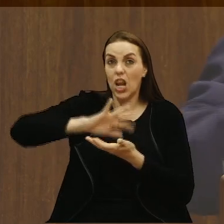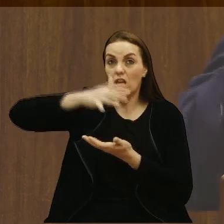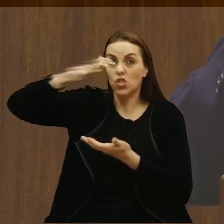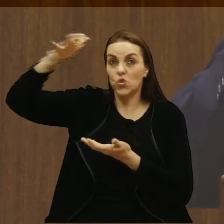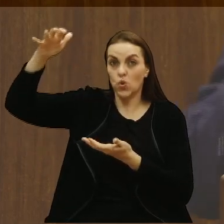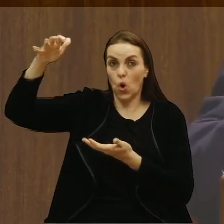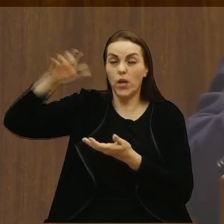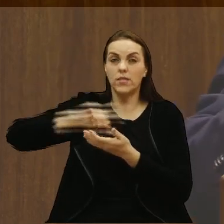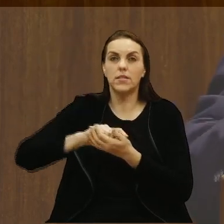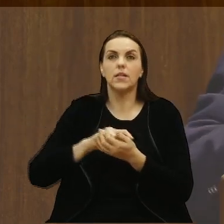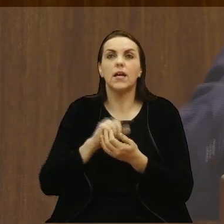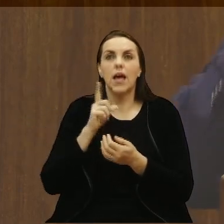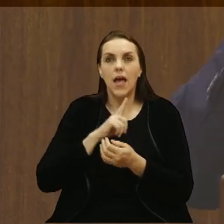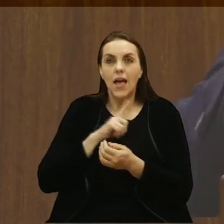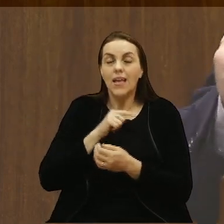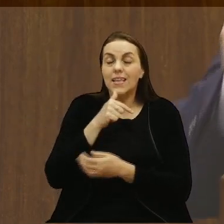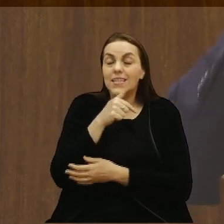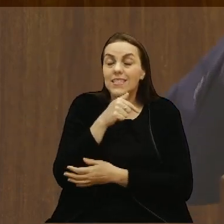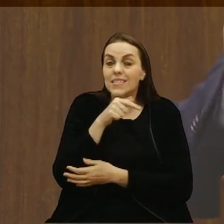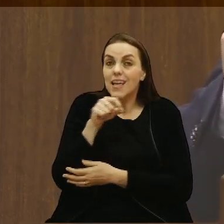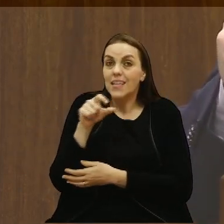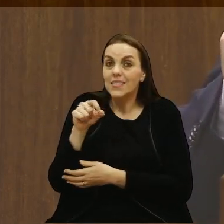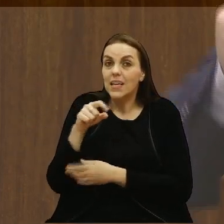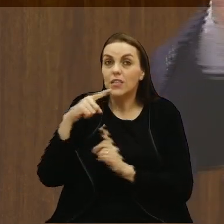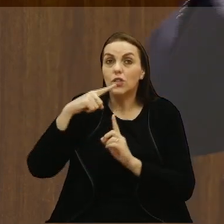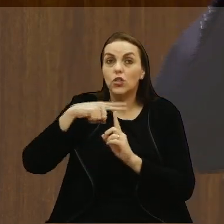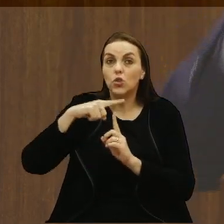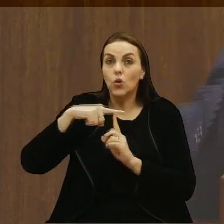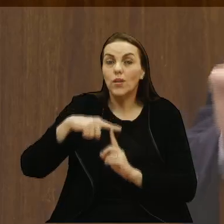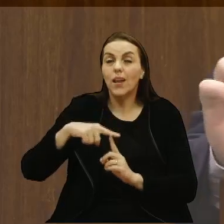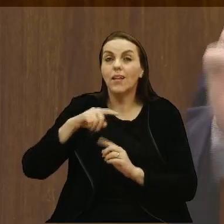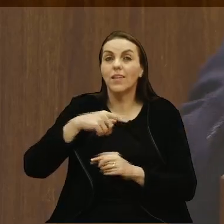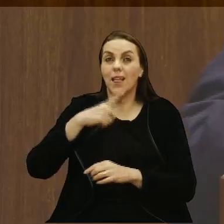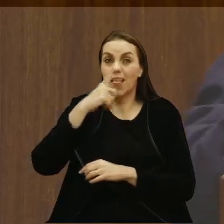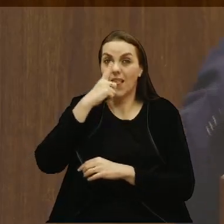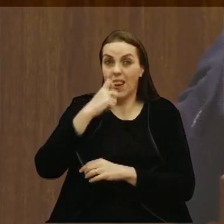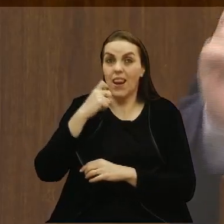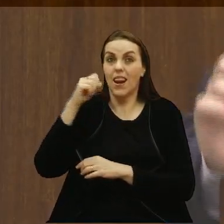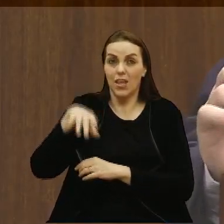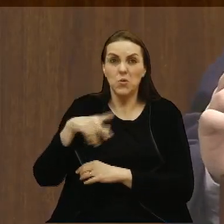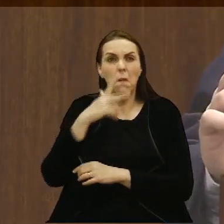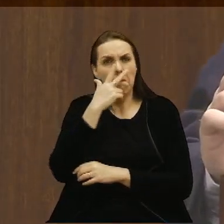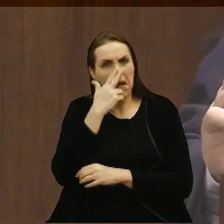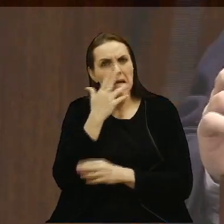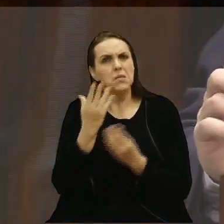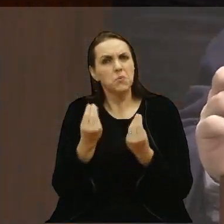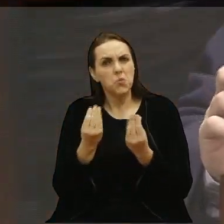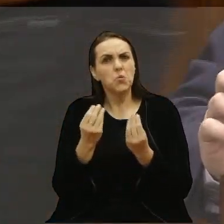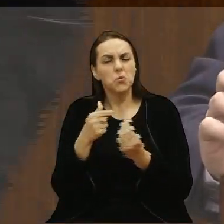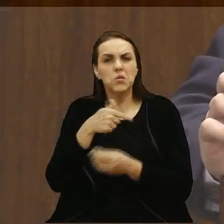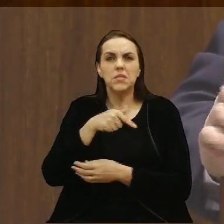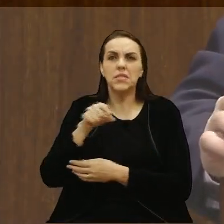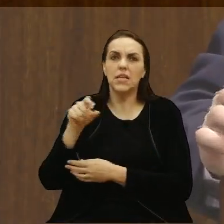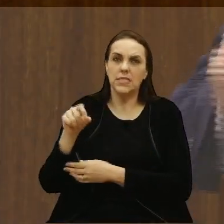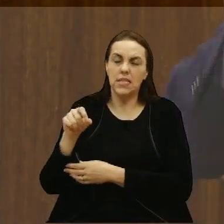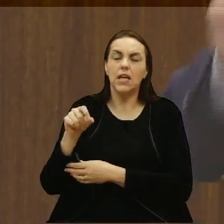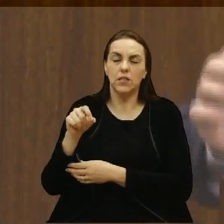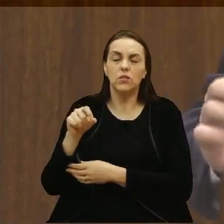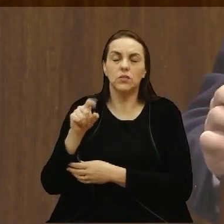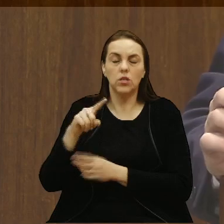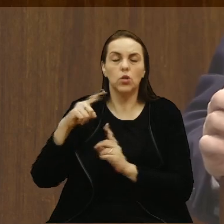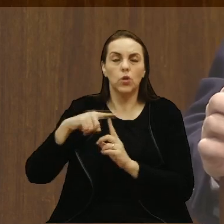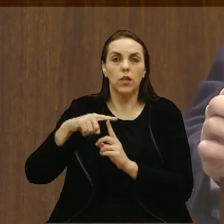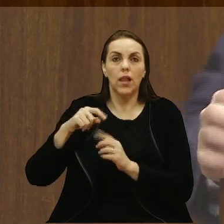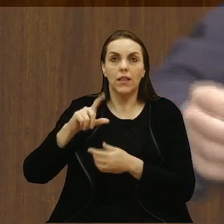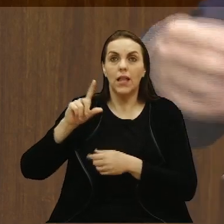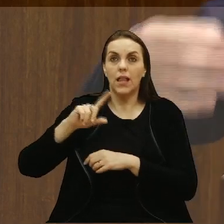somam 700 toneladas de lixo. Parece muito 700 toneladas de lixo. Só que a questão é que a Codeca tem